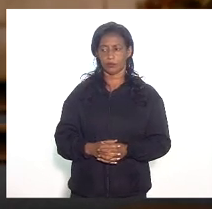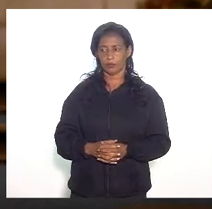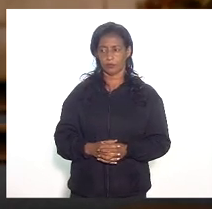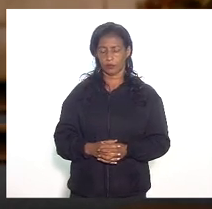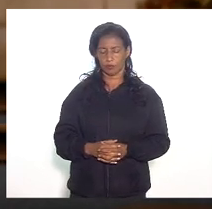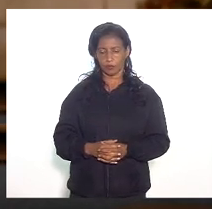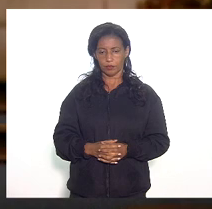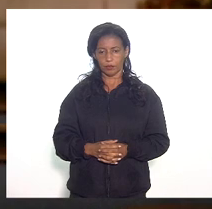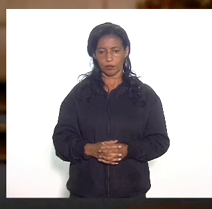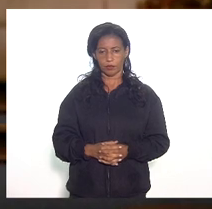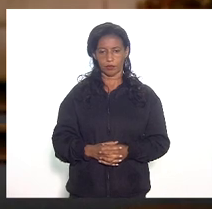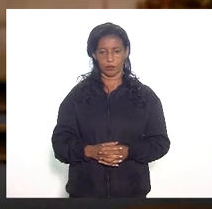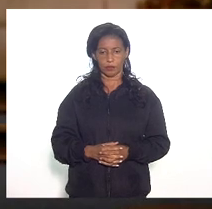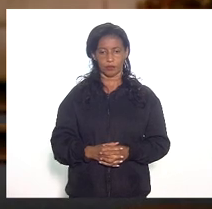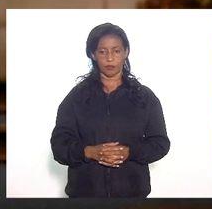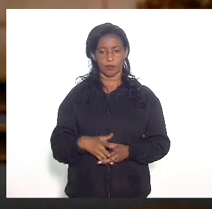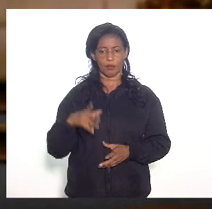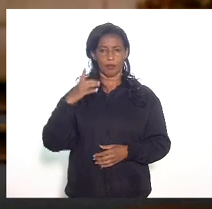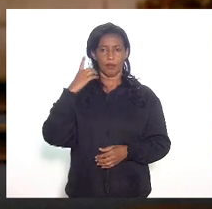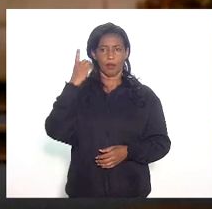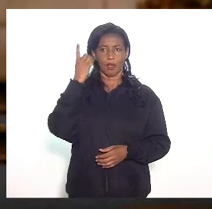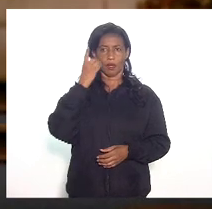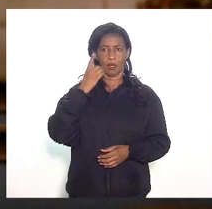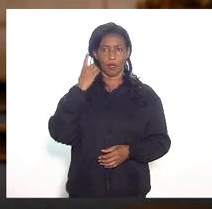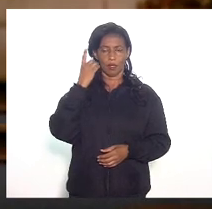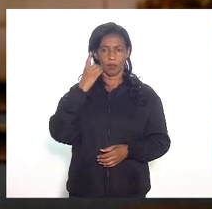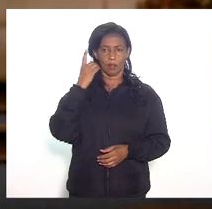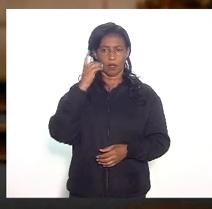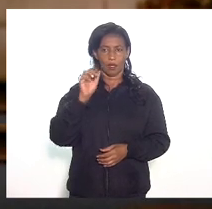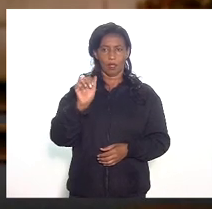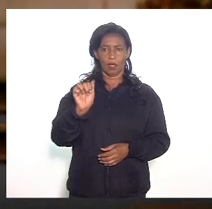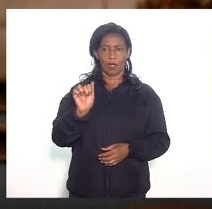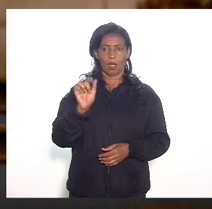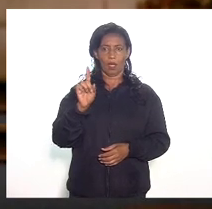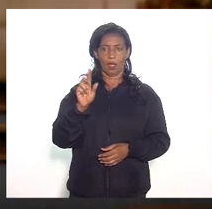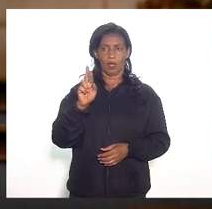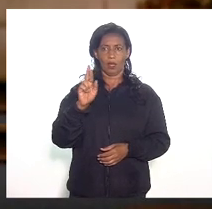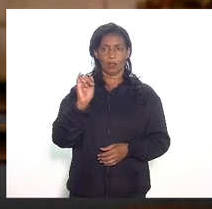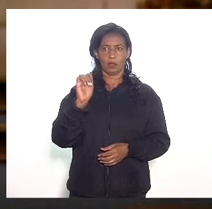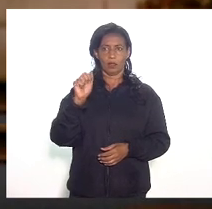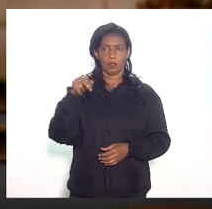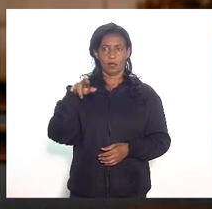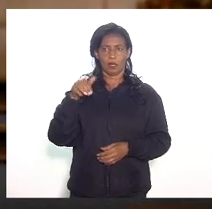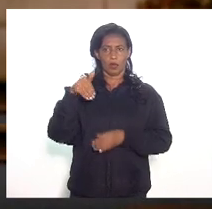Adriana Baltazar mudou para sim Adriana Baltazar já era sim